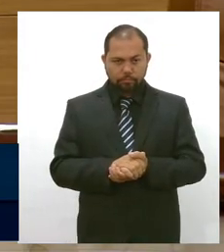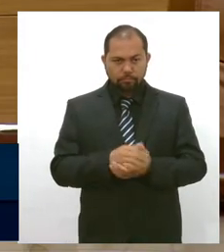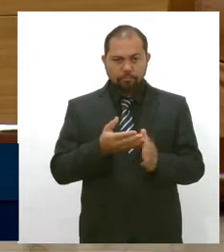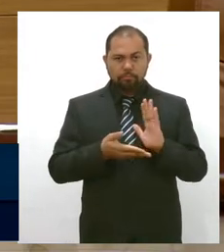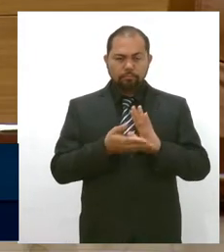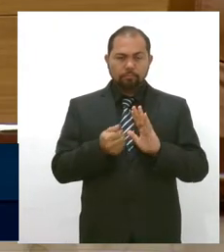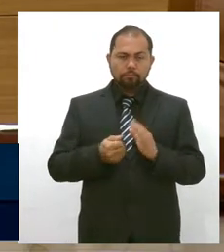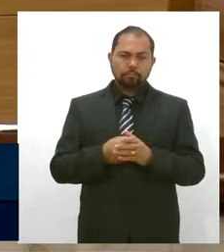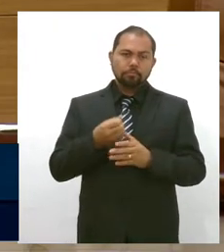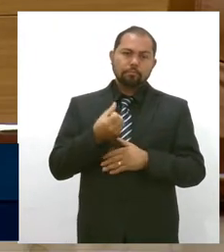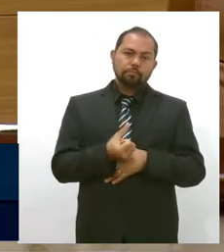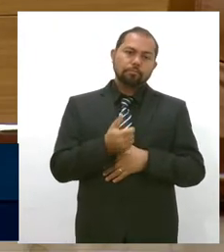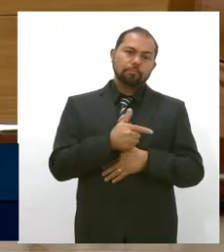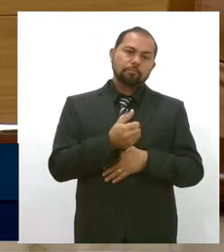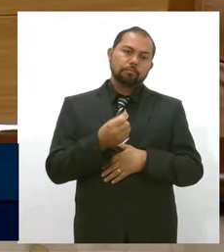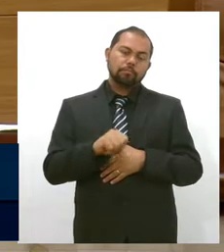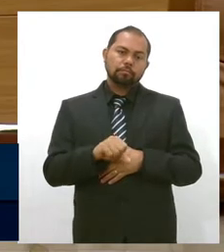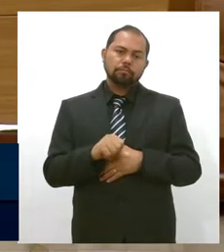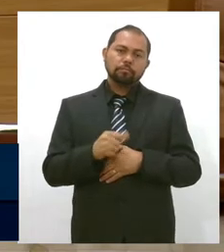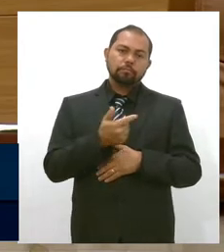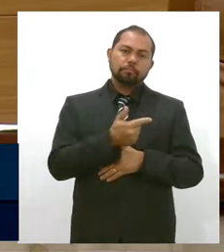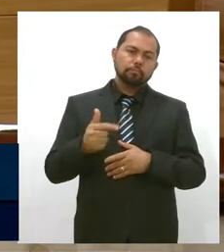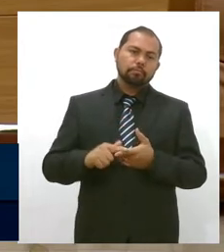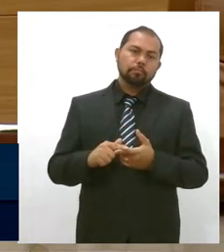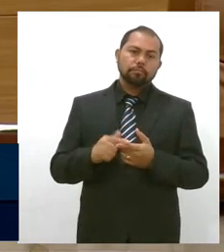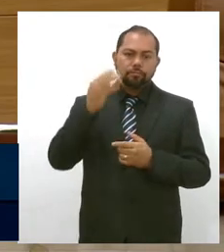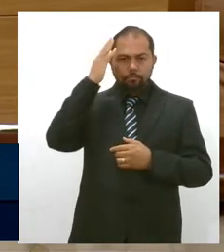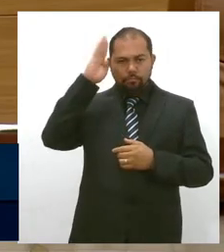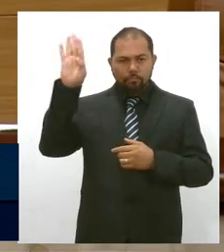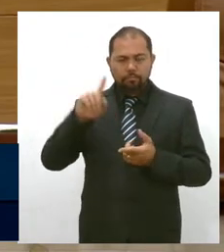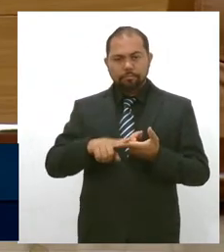629/2022, de autoria do deputado Irã Barbosa, o requerimento número